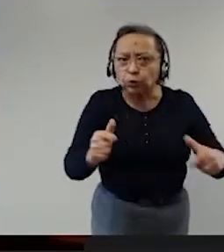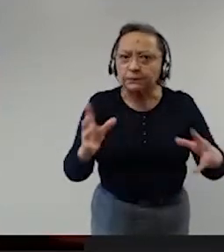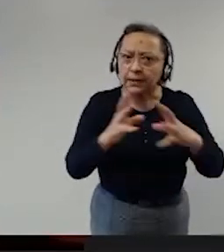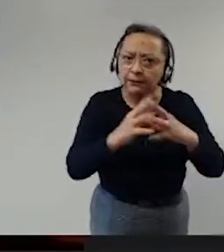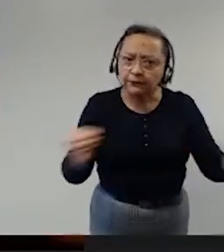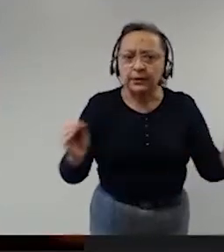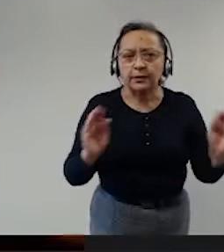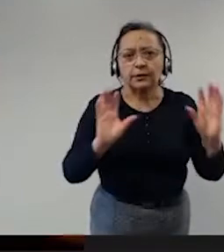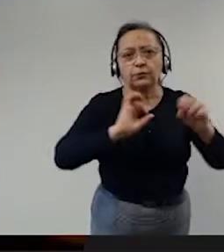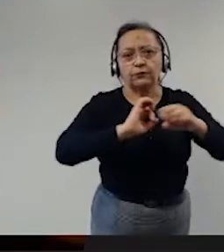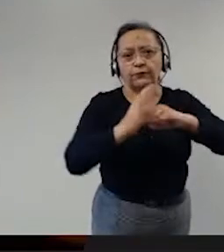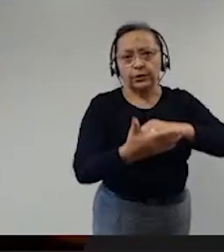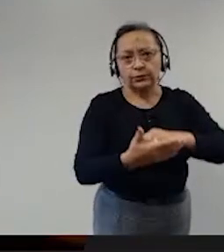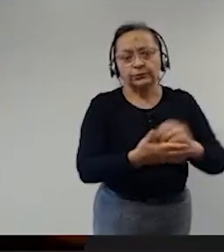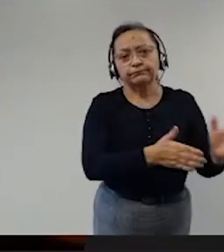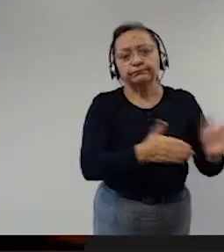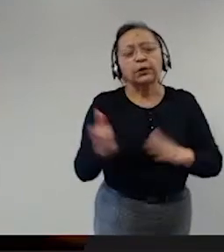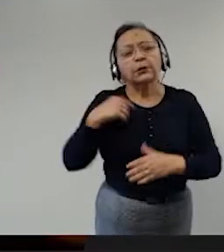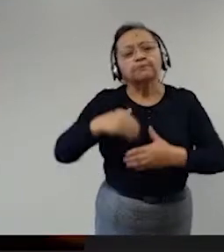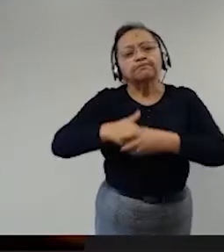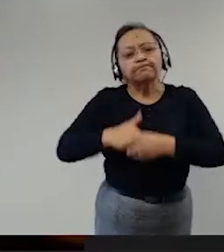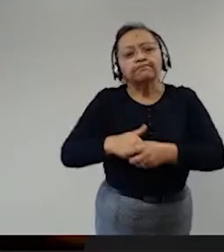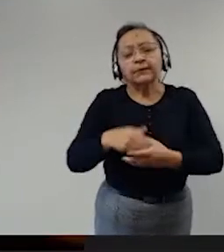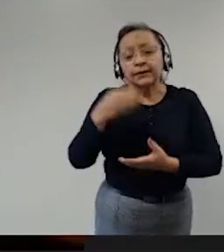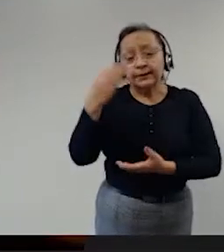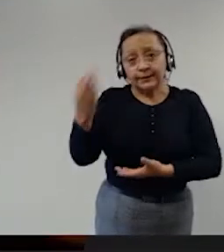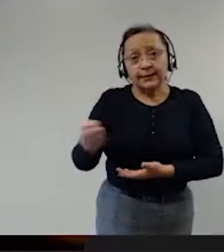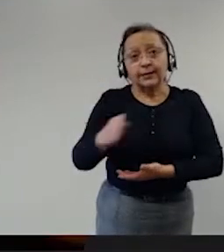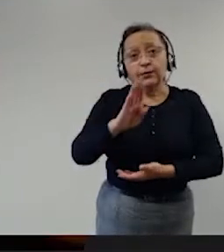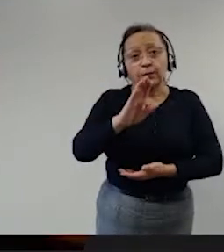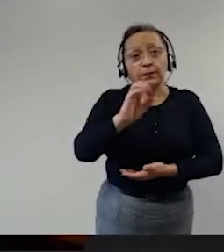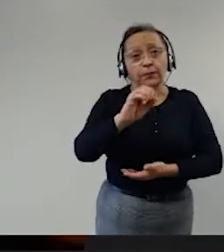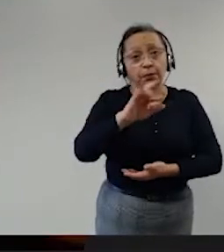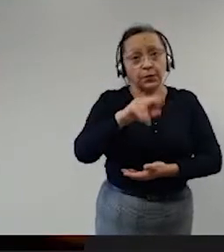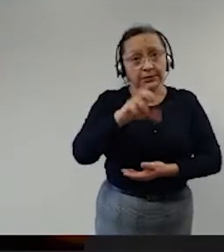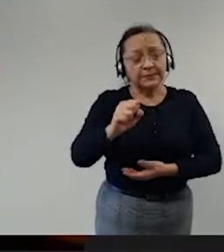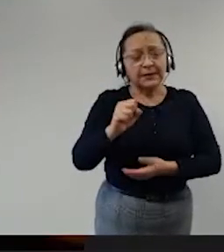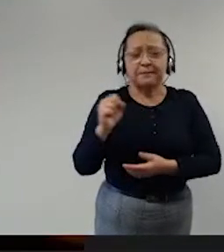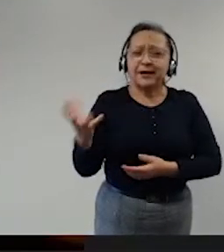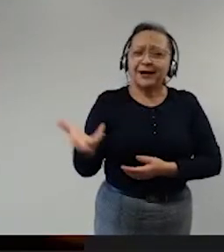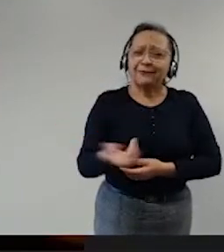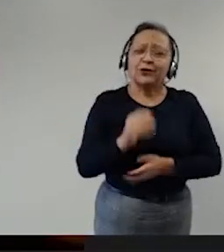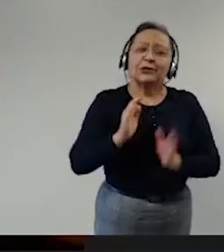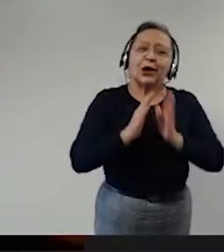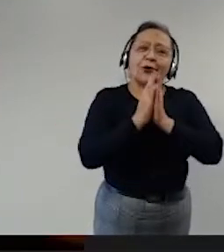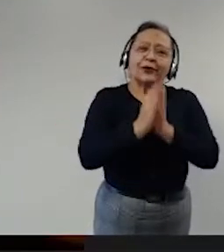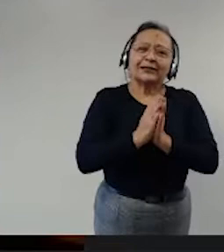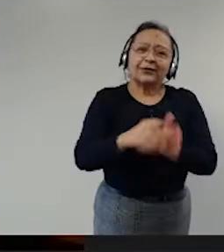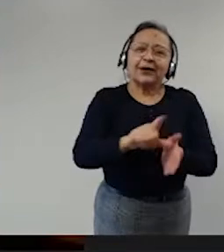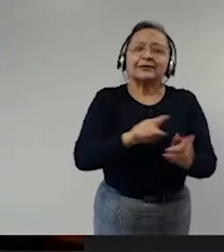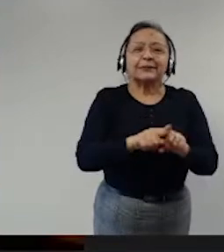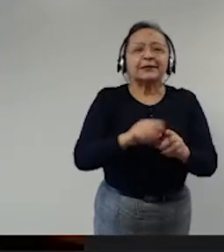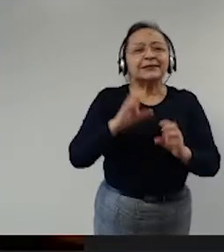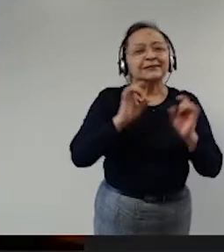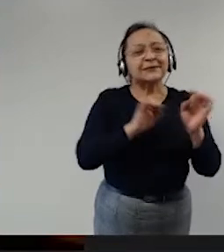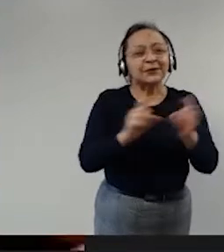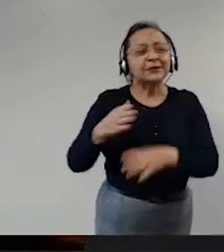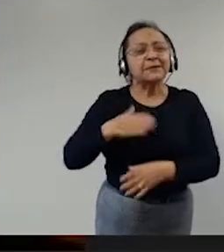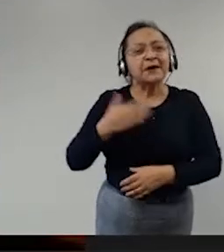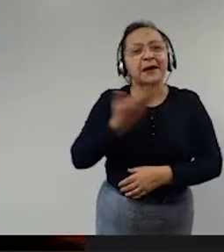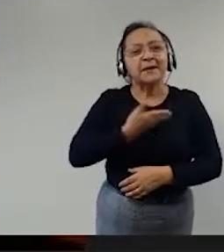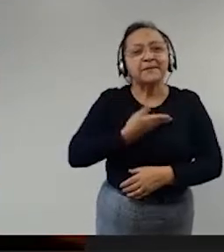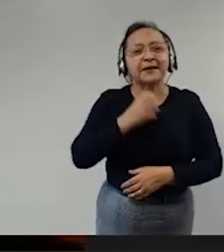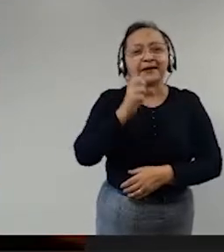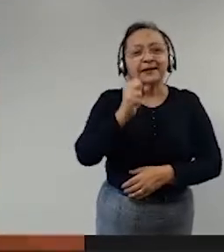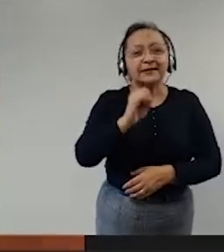pela belíssima oração que fez, e especialmente a Silvia, minha querida amiga. Eu poderia até, na verdade, aproveitar e falar só que